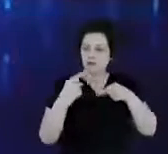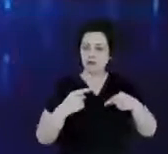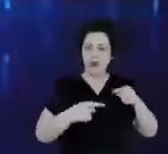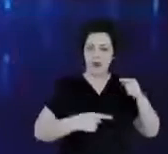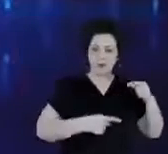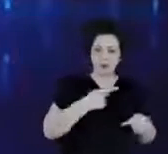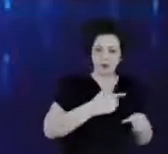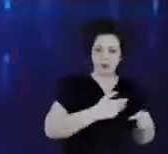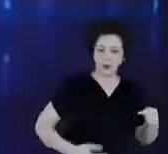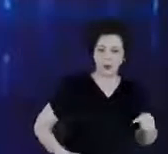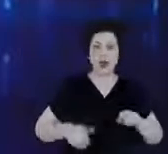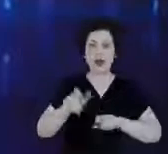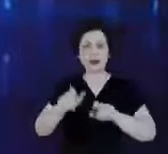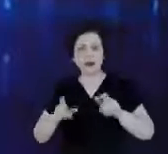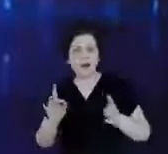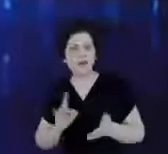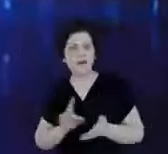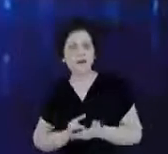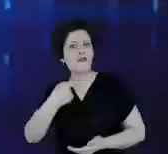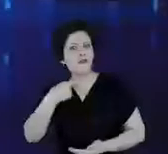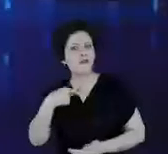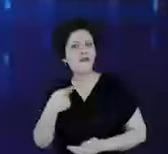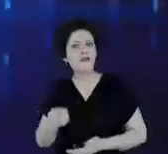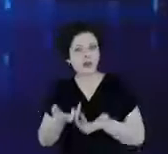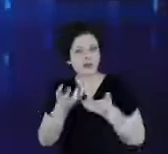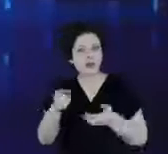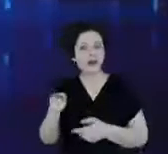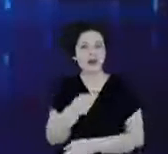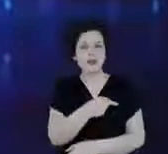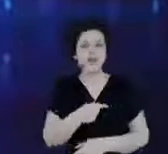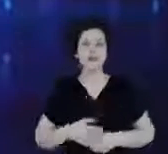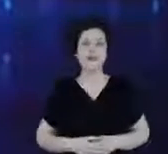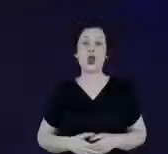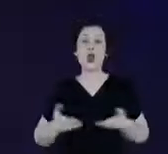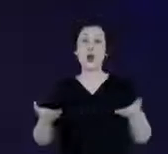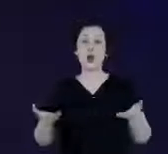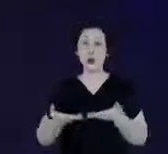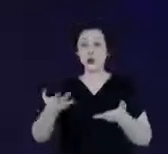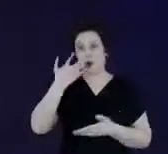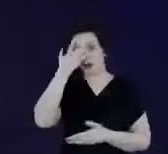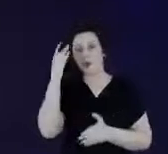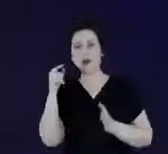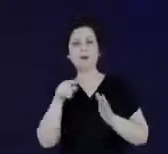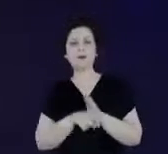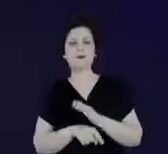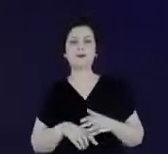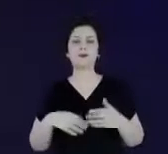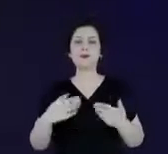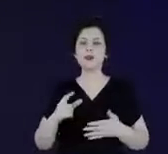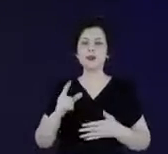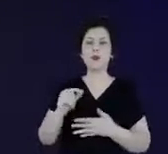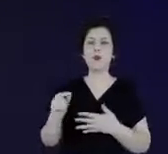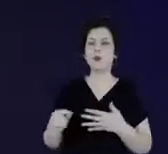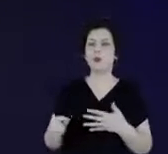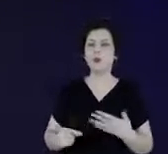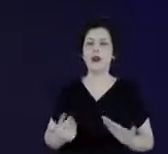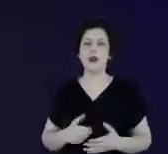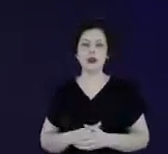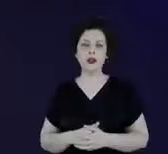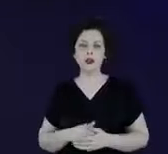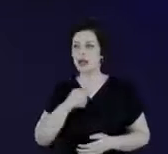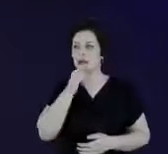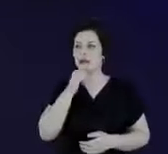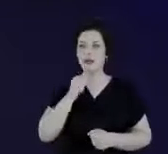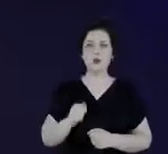e ao que as pessoas têm uma demanda extraordinária tanto que hoje quando alguém perguntar assim quais são os as